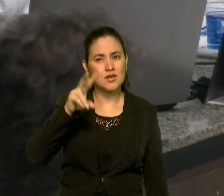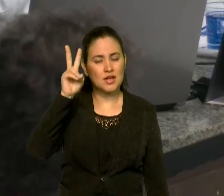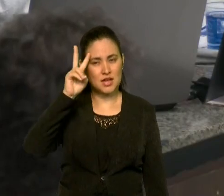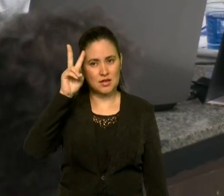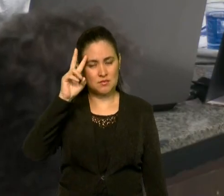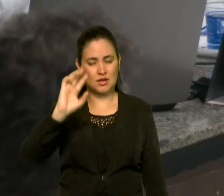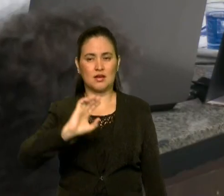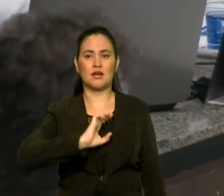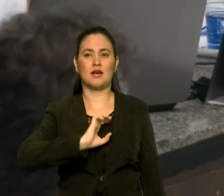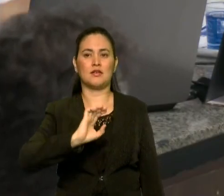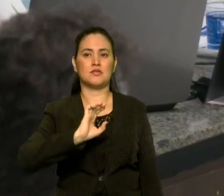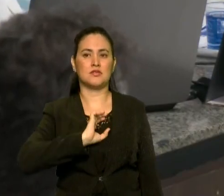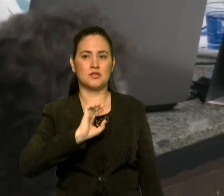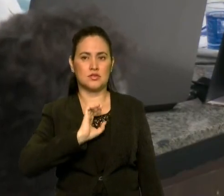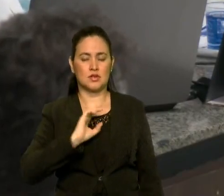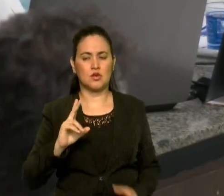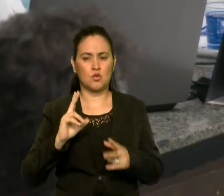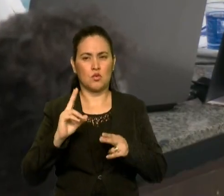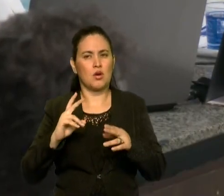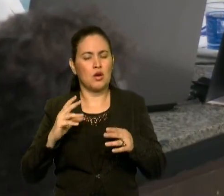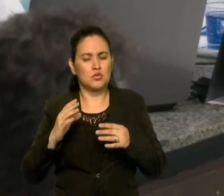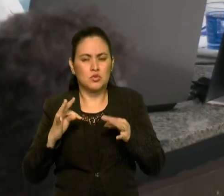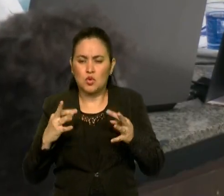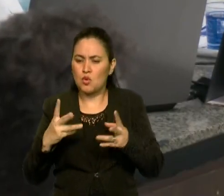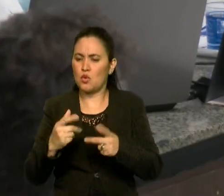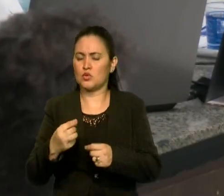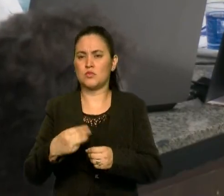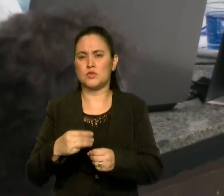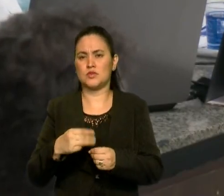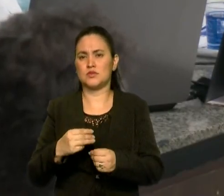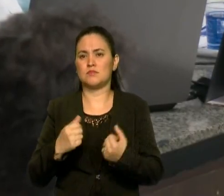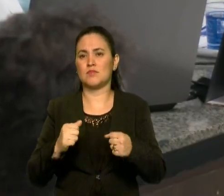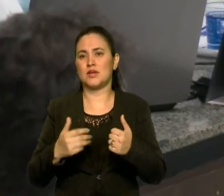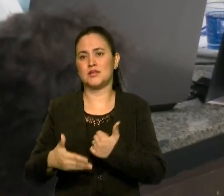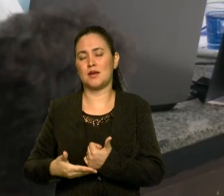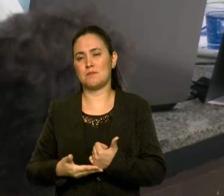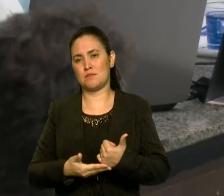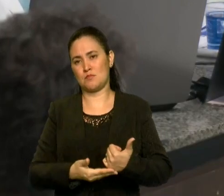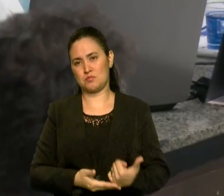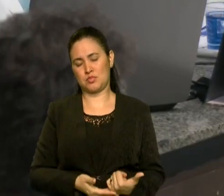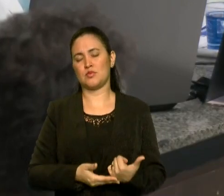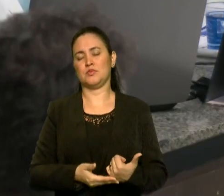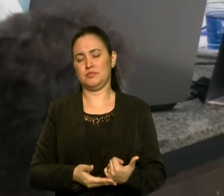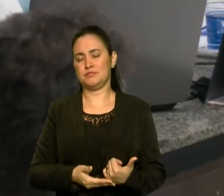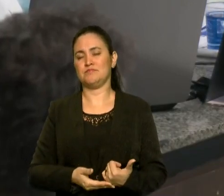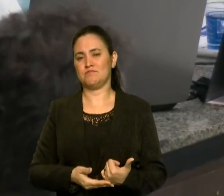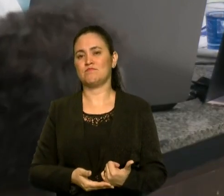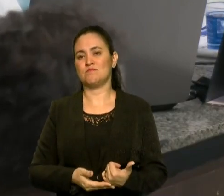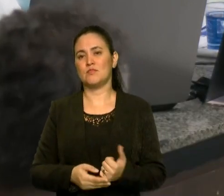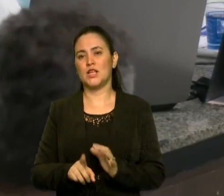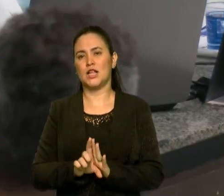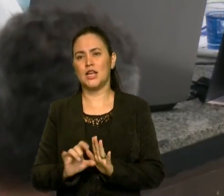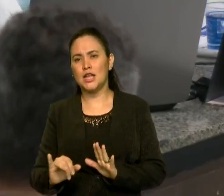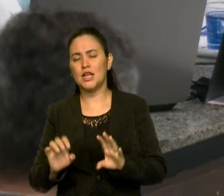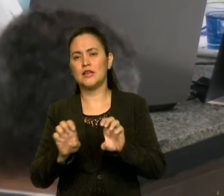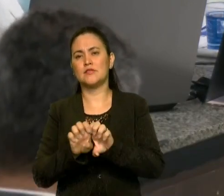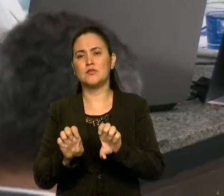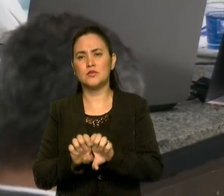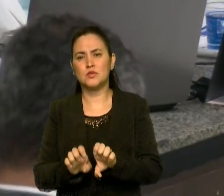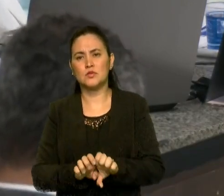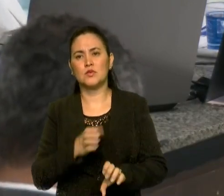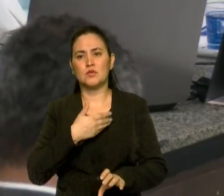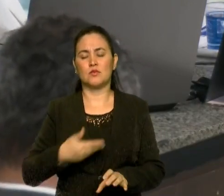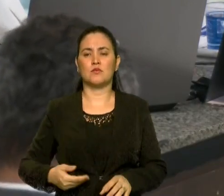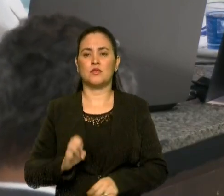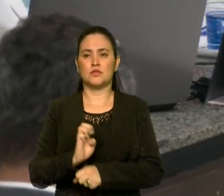Caxias, como qualquer outro município do 217, precisa desse apoio, desse aparato legal, desse apoio estrutural do governo do Estado, para que